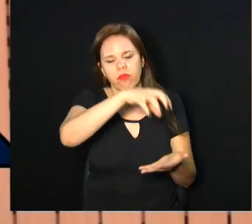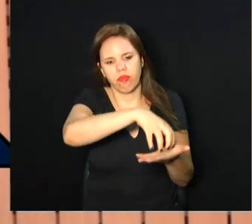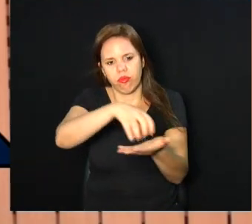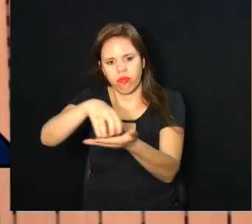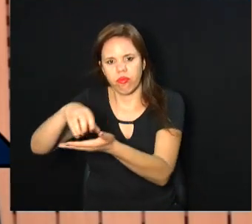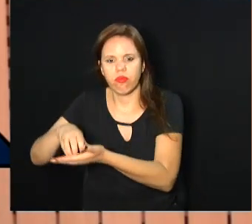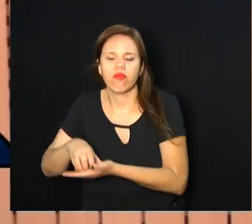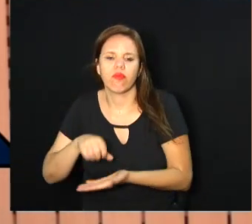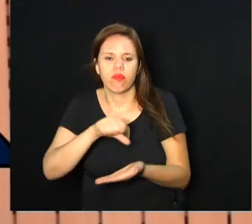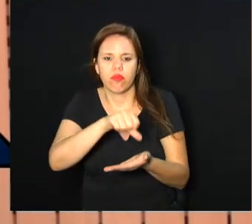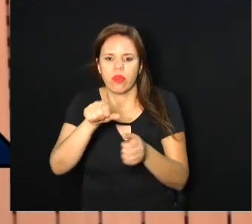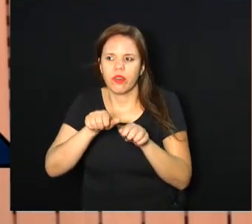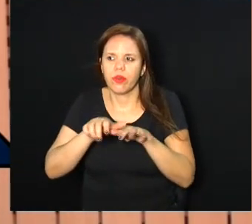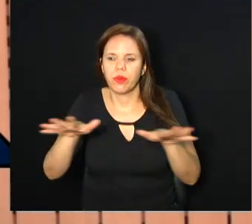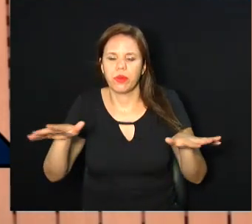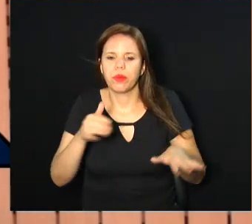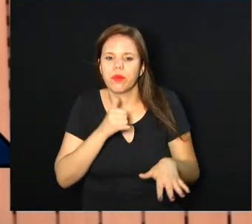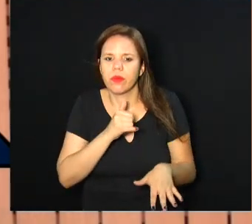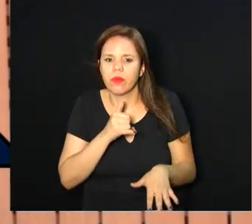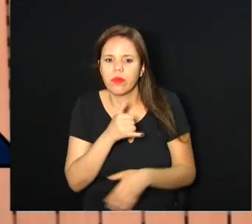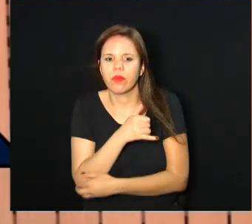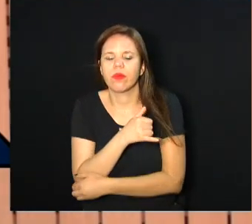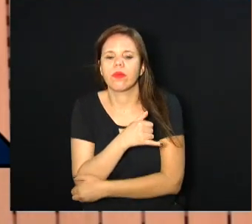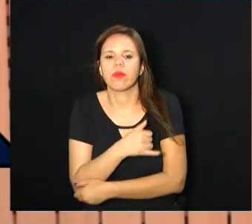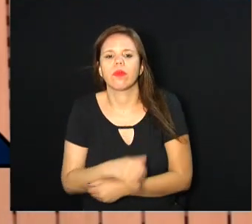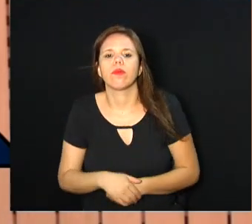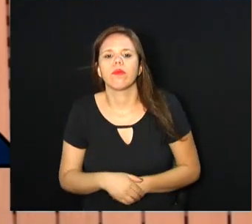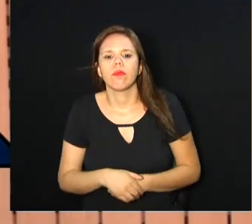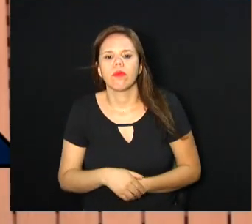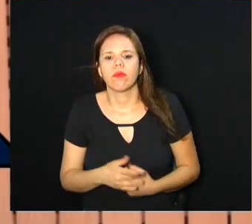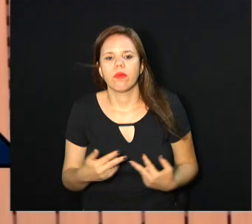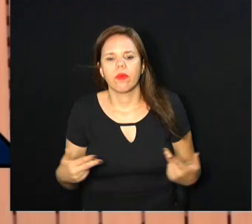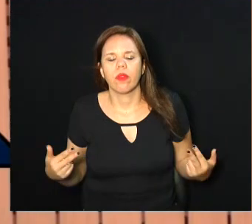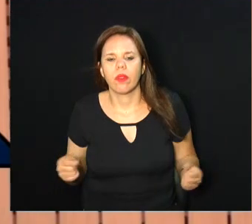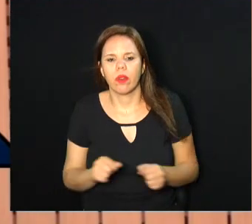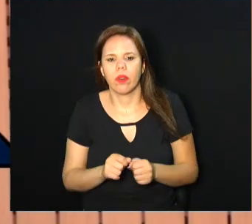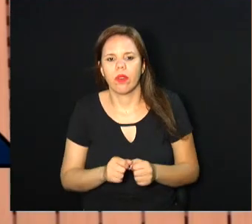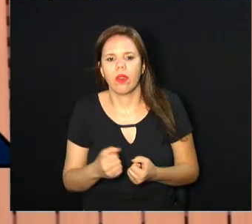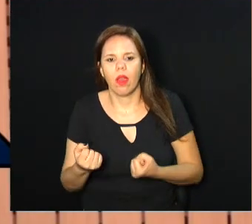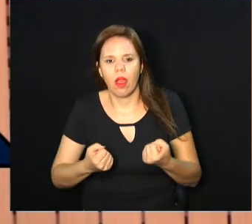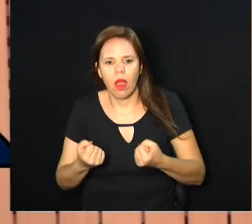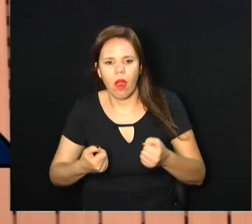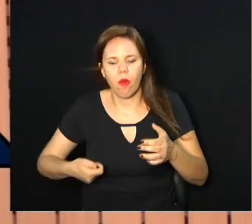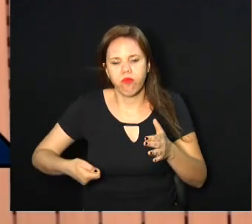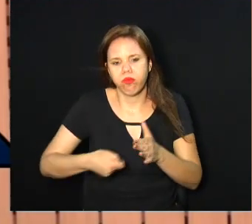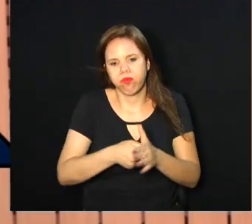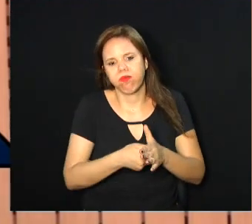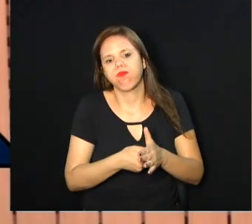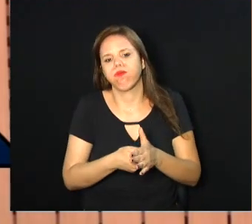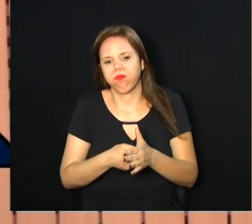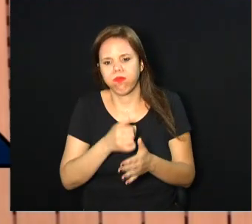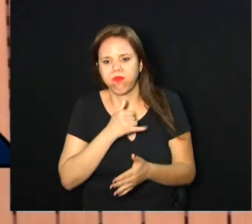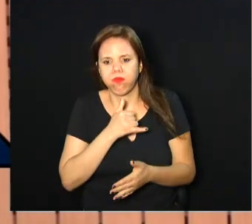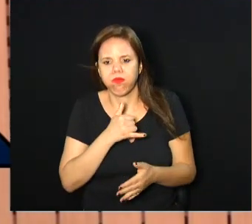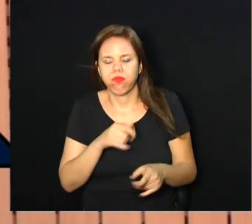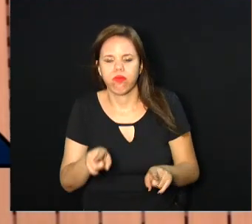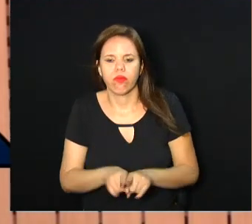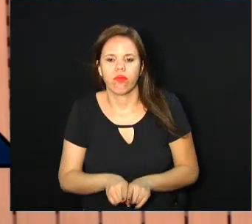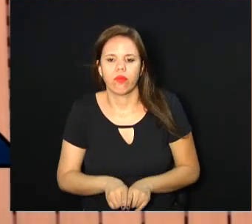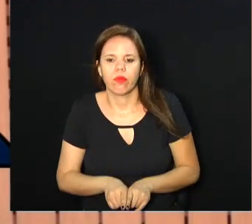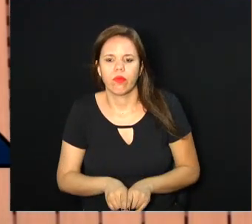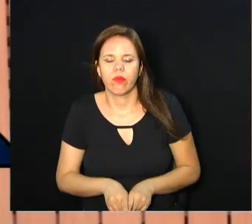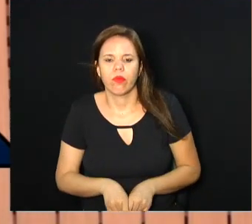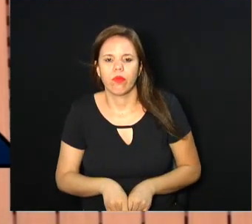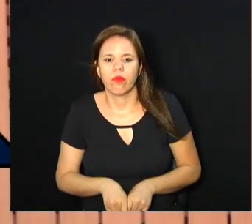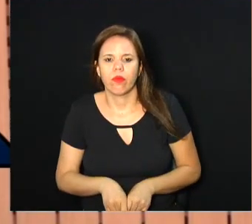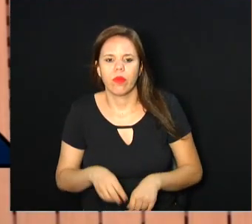da distribuição de energia fotovoltaica, questão dos carros, veículos elétricos, então questões